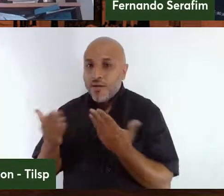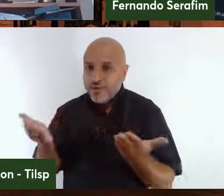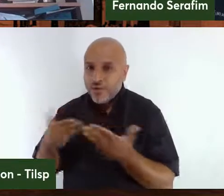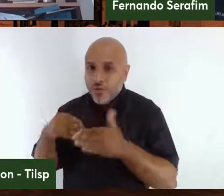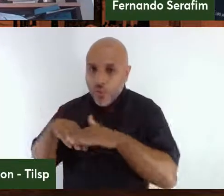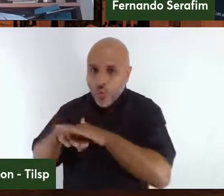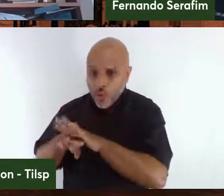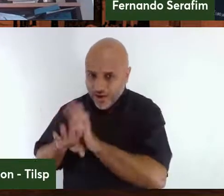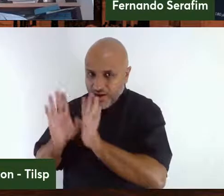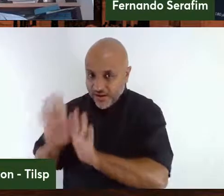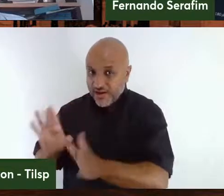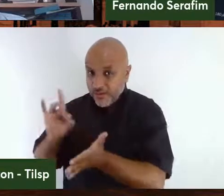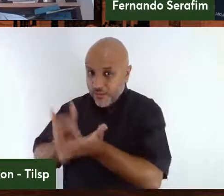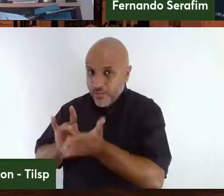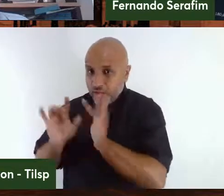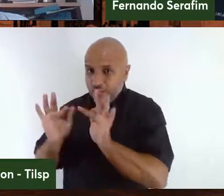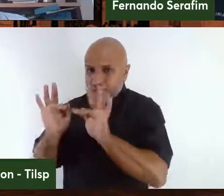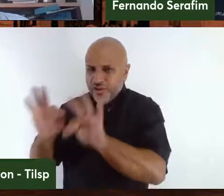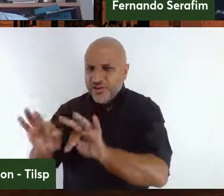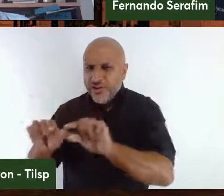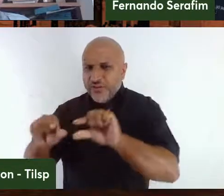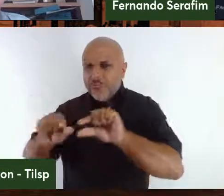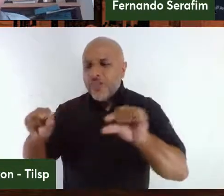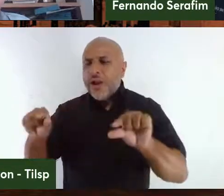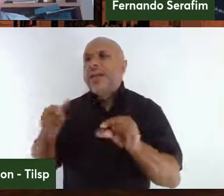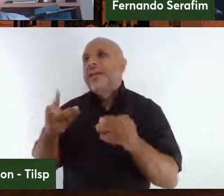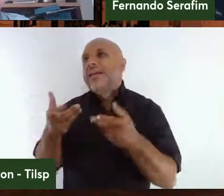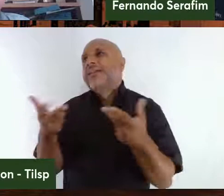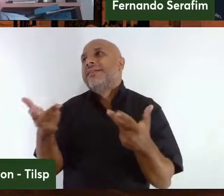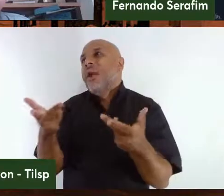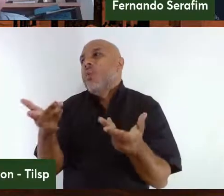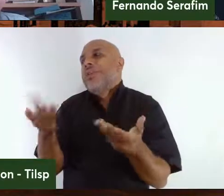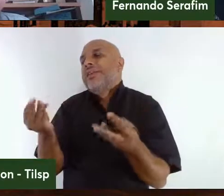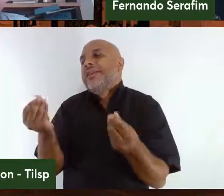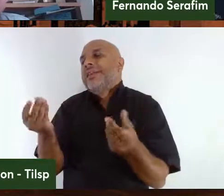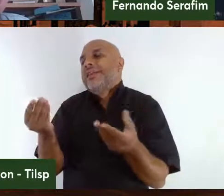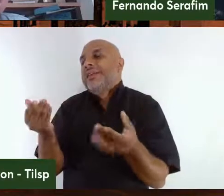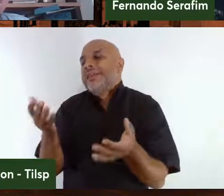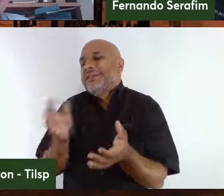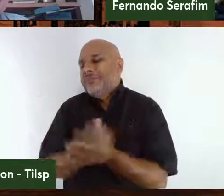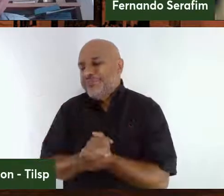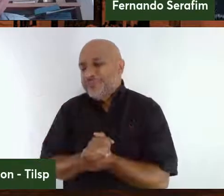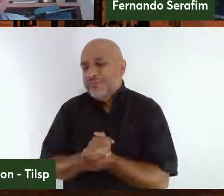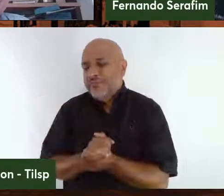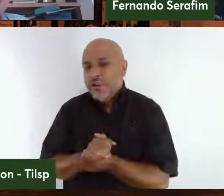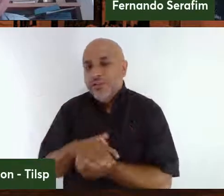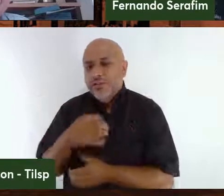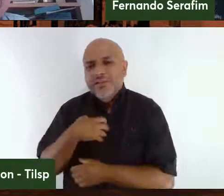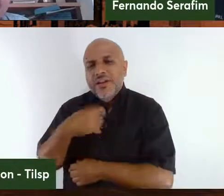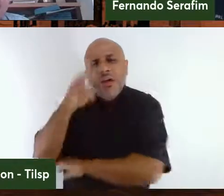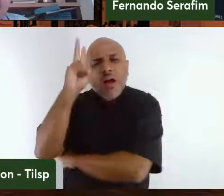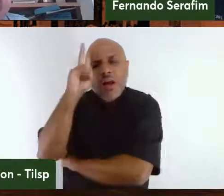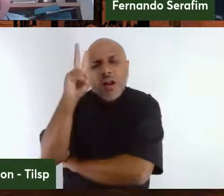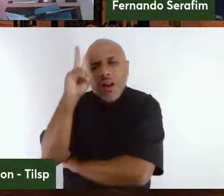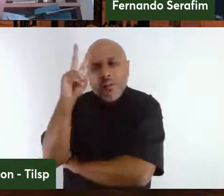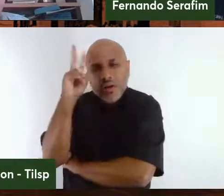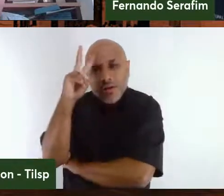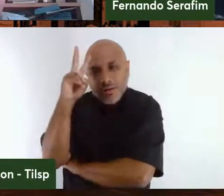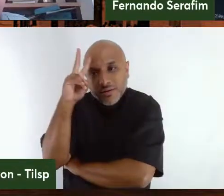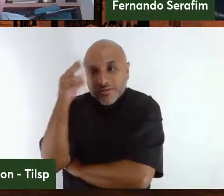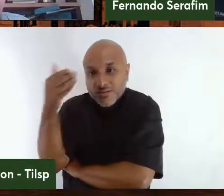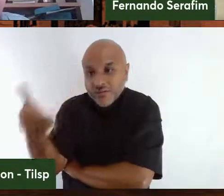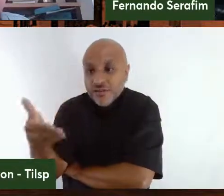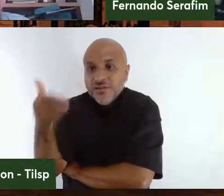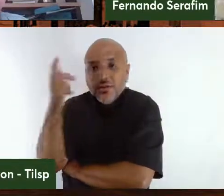aqui, de fato, para o encerramento, uma questão que, enfim, me veio à cabeça no momento em que eu